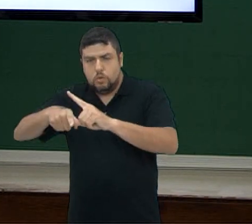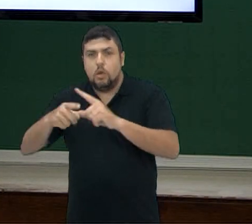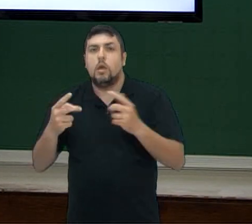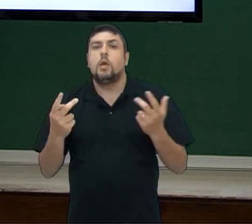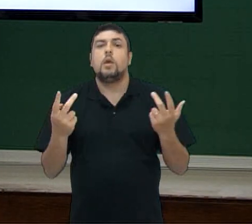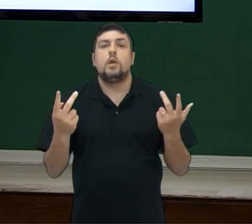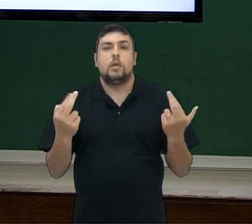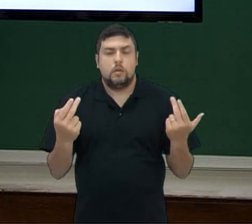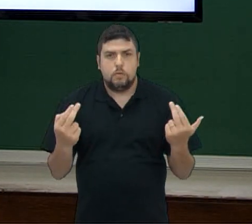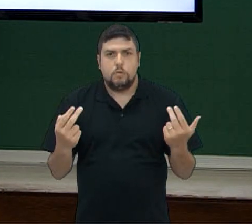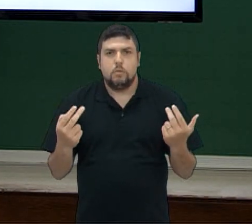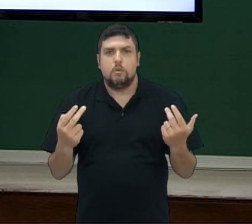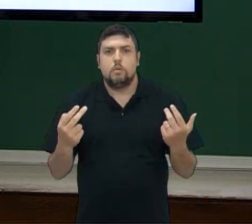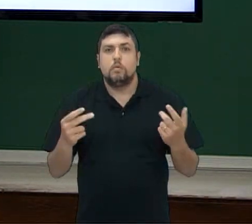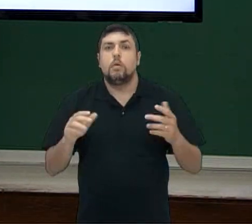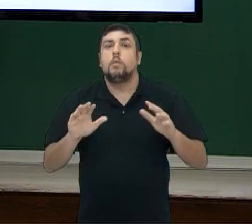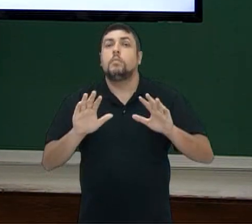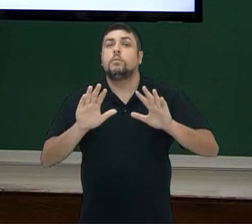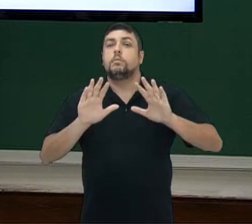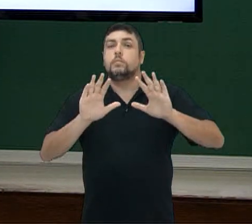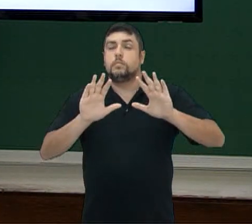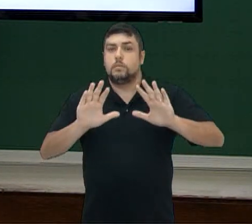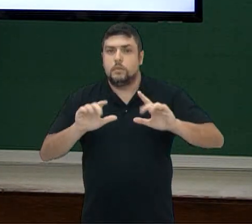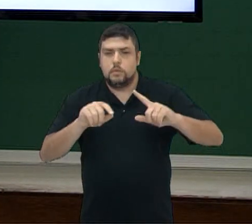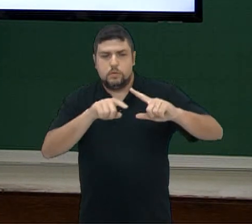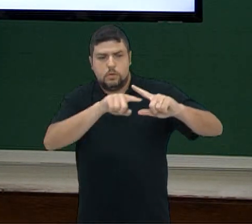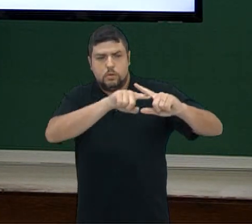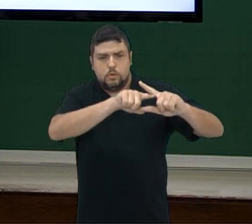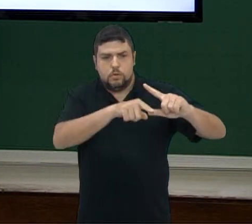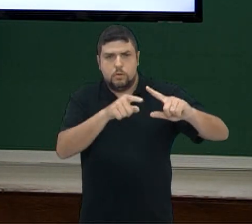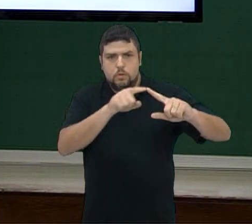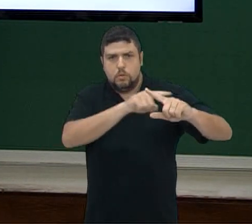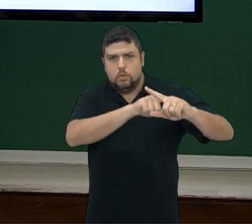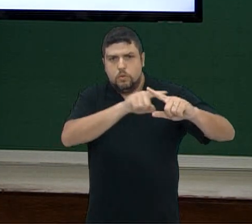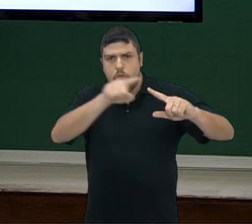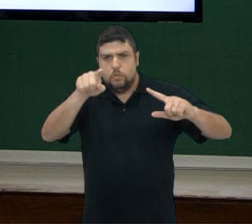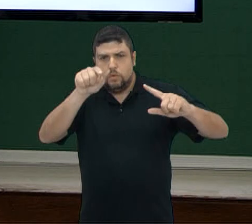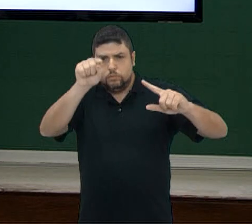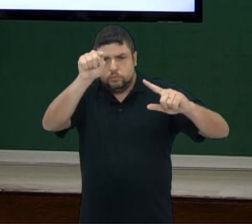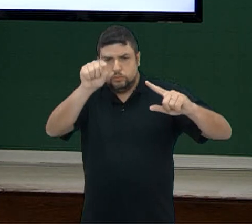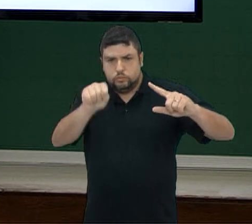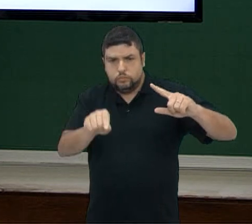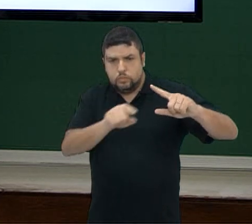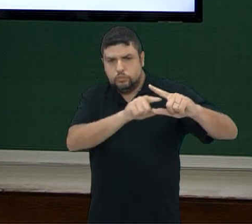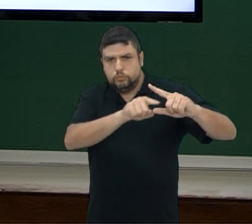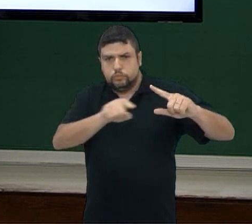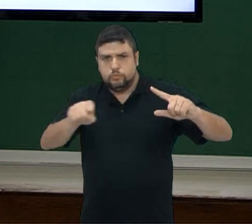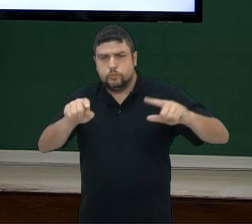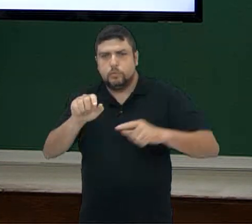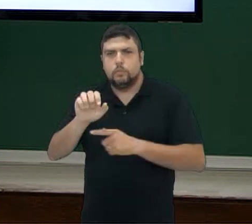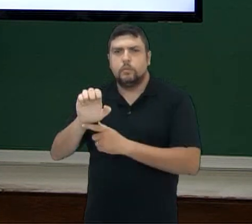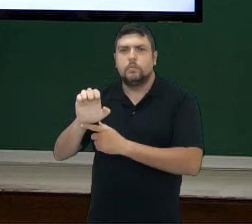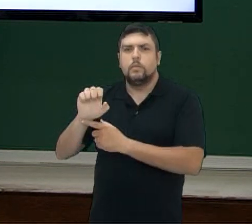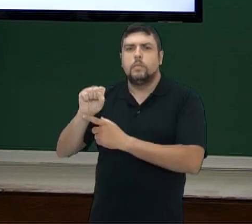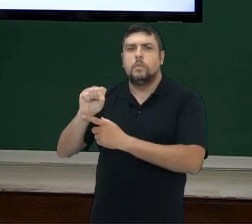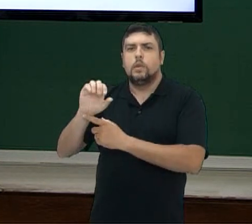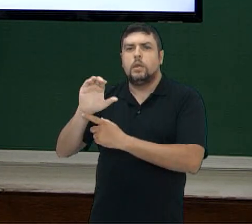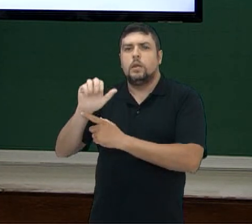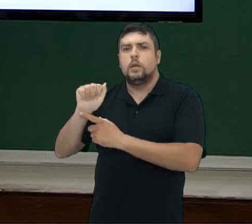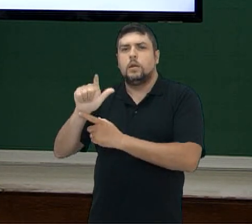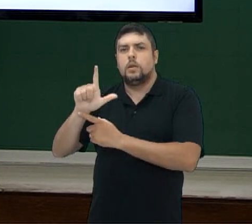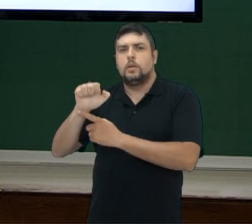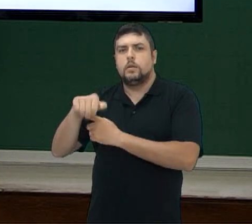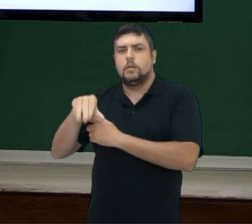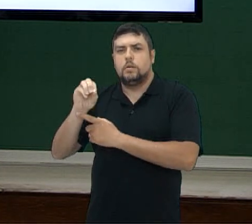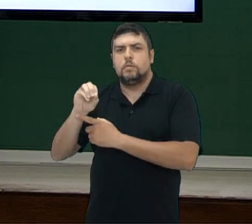não tenho o triângulo equilátero, eu tenho um triângulo escaleno. Opa, mas o que é o triângulo